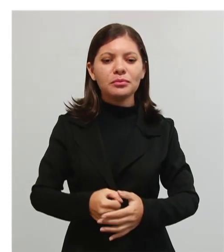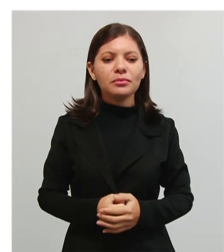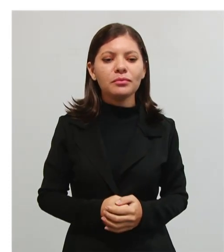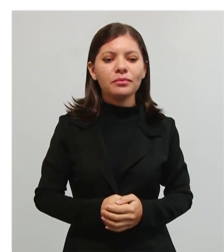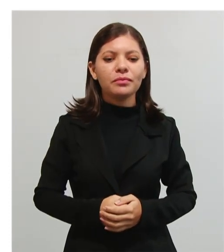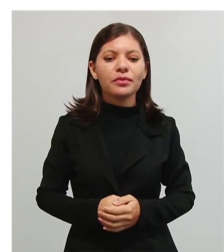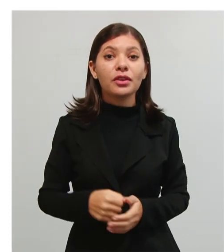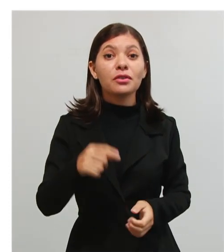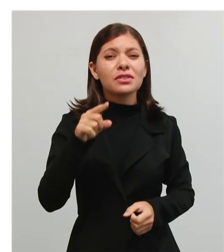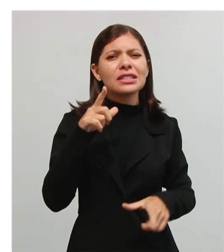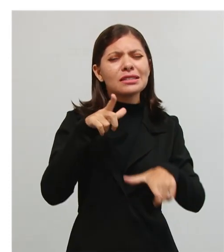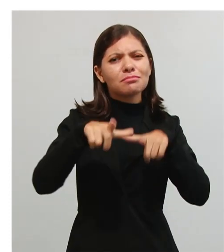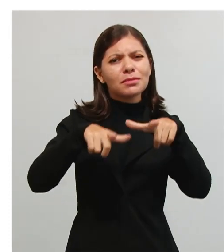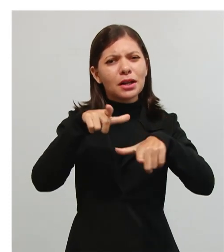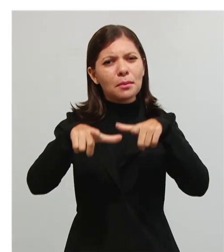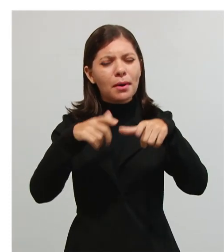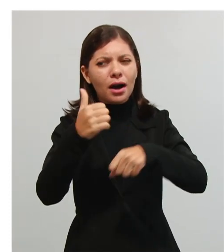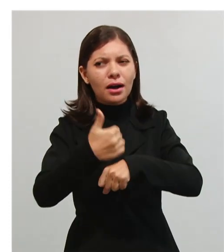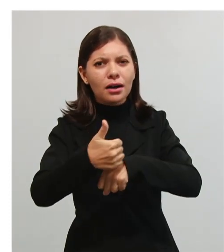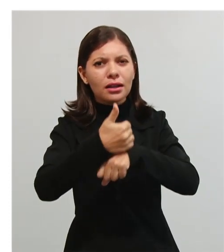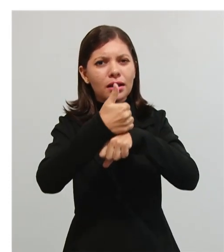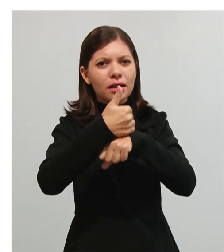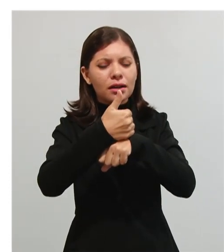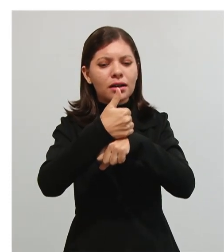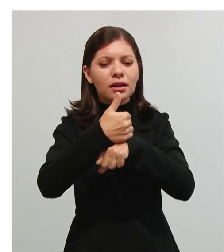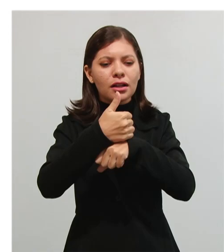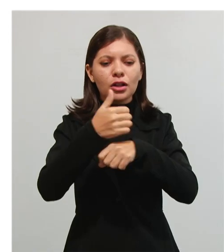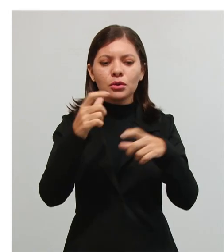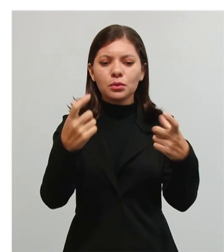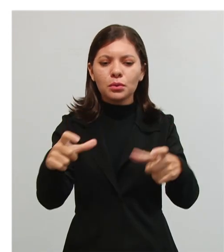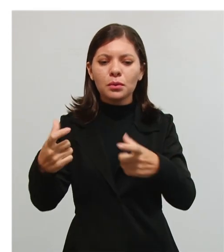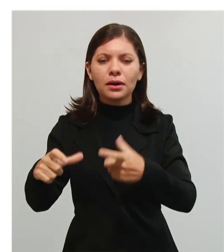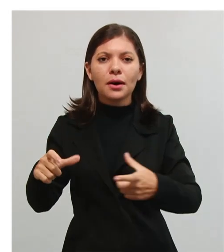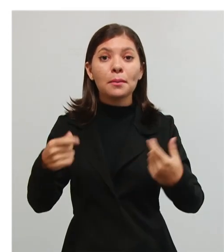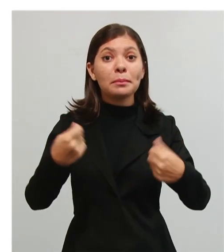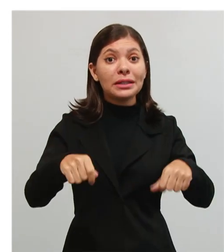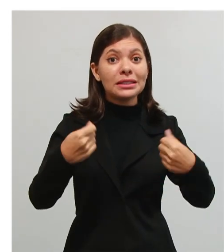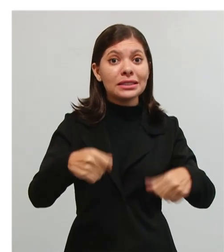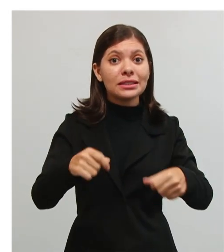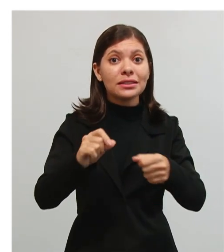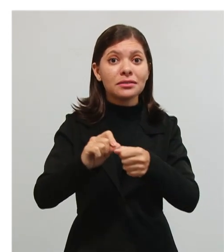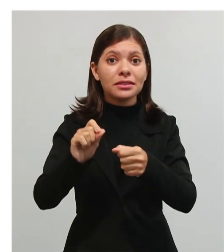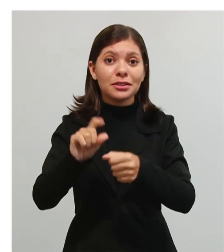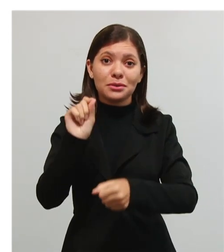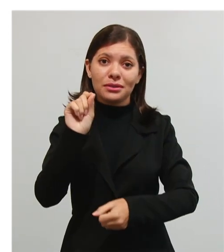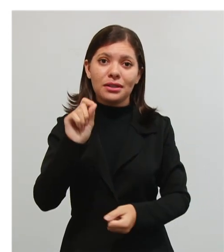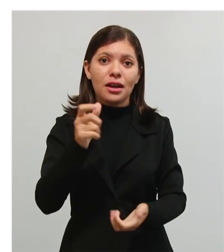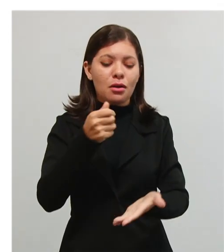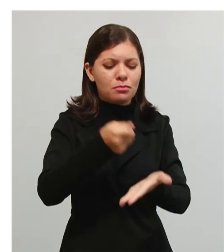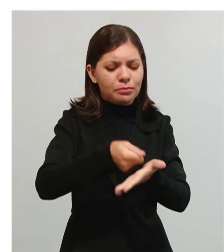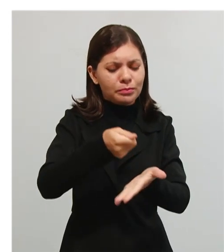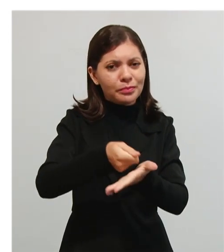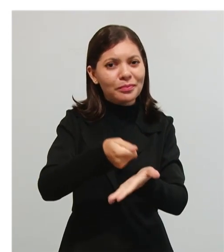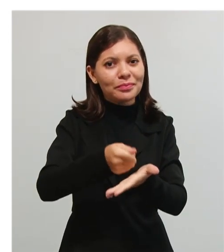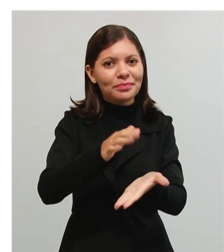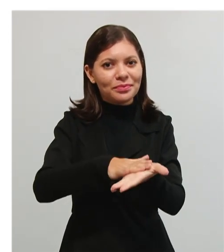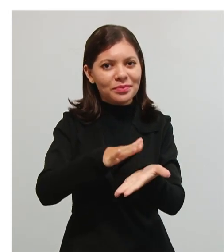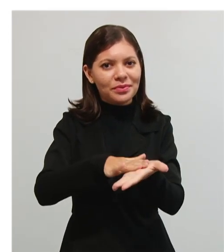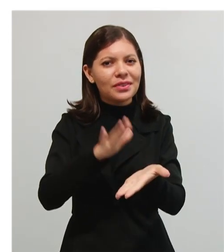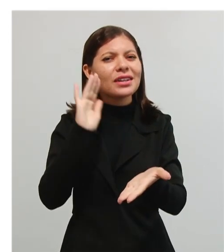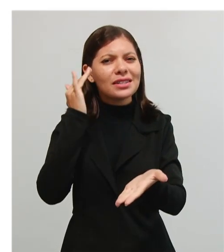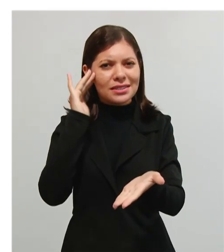E se você trabalha ou for trabalhar em um local em que precisa fazer cobranças, já sabe como